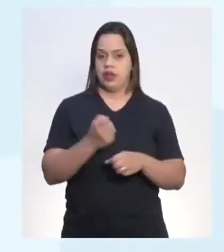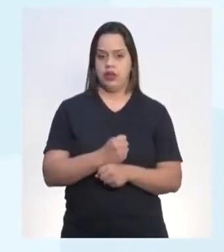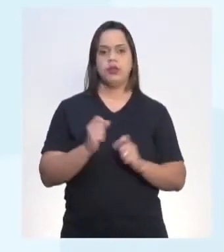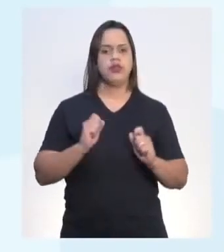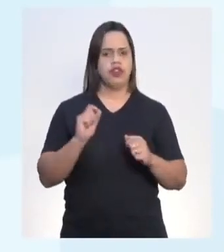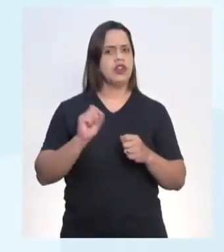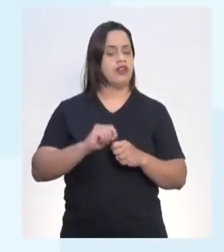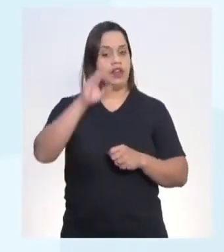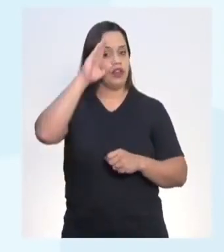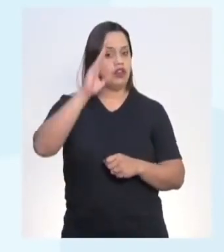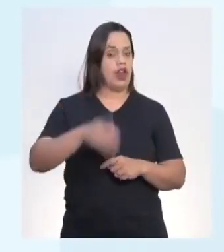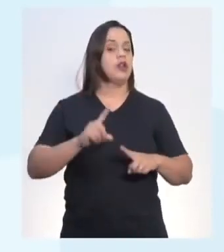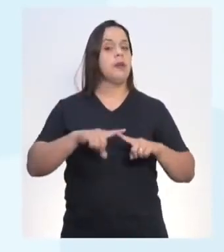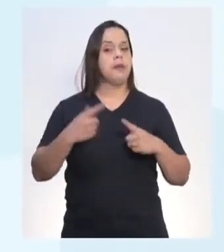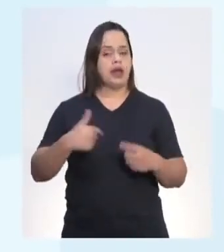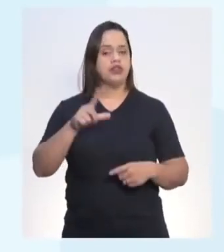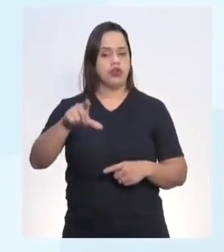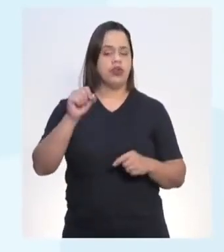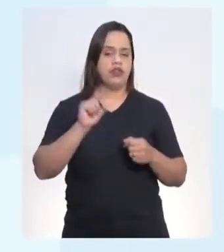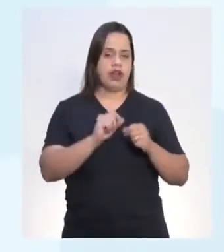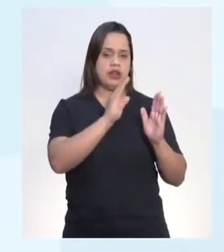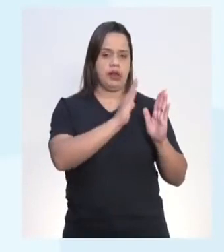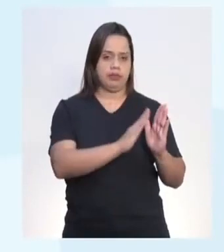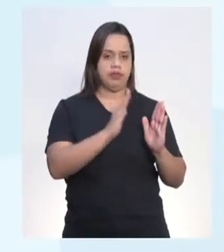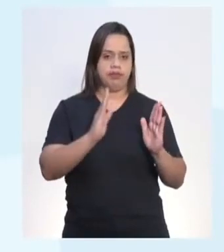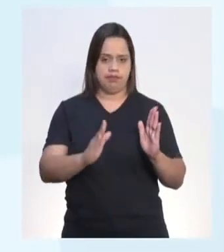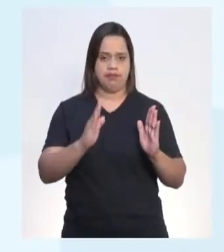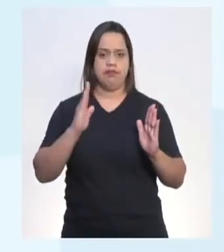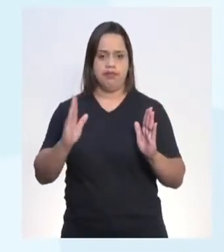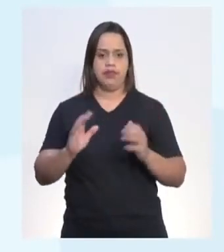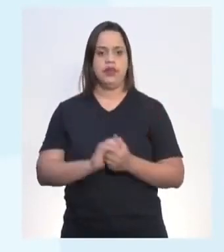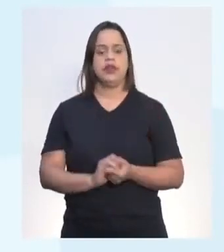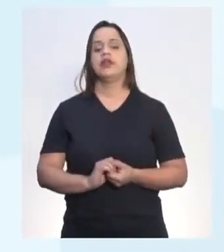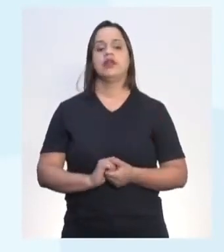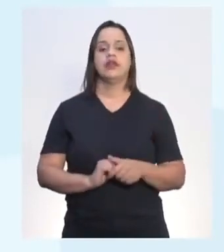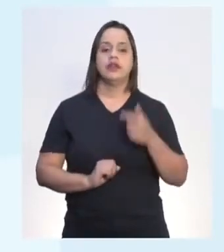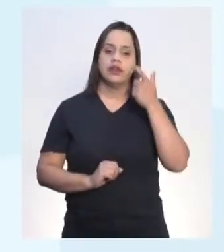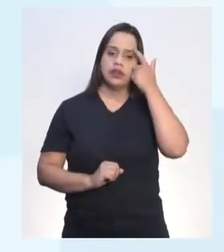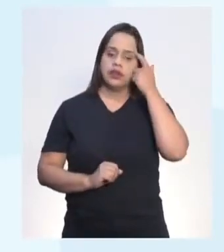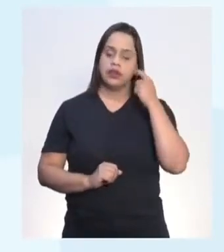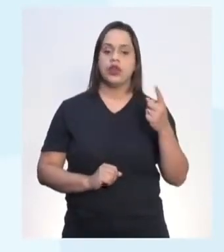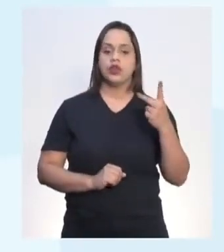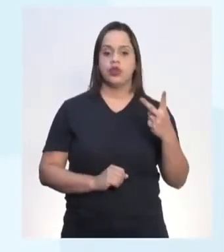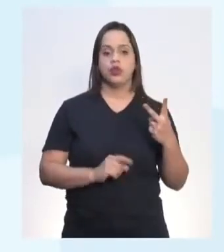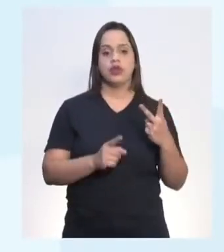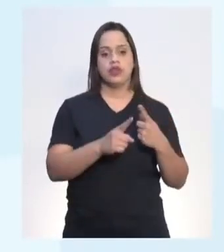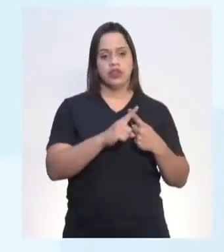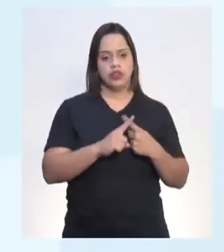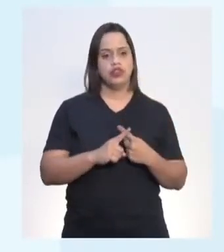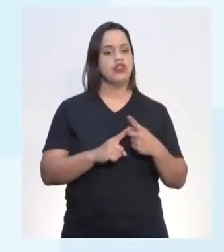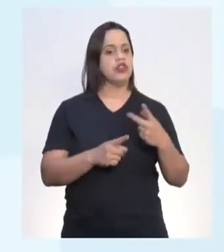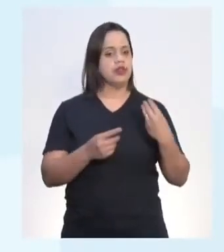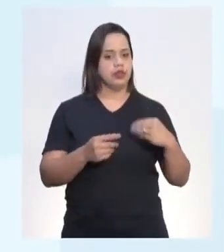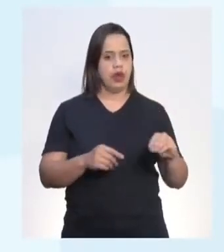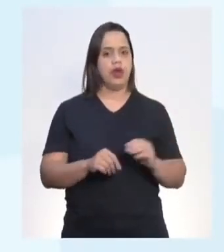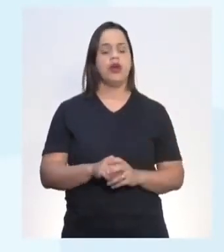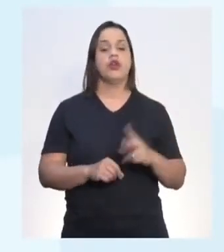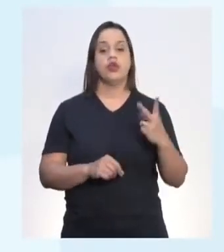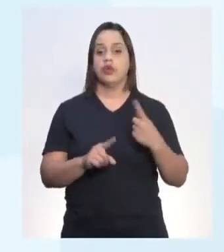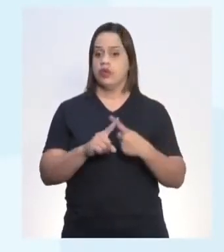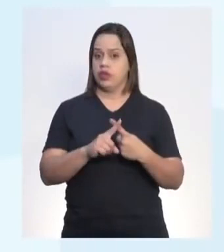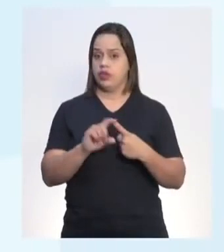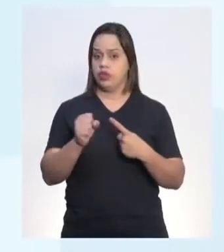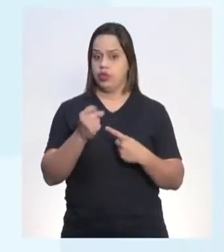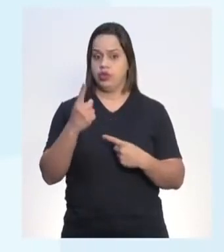feito direto, tá? Mas fiz passo a passo. 2 vezes x dá o próprio 2x. 2 vezes 8, tabuada,